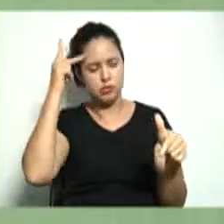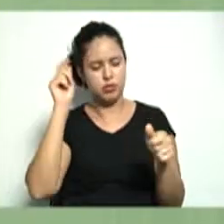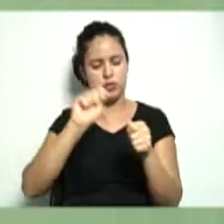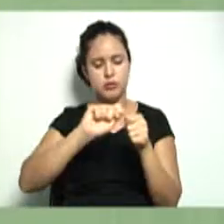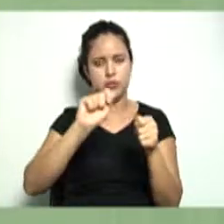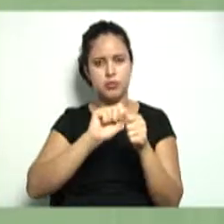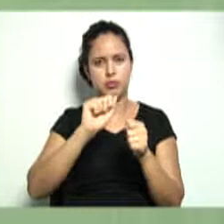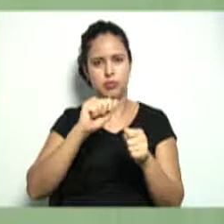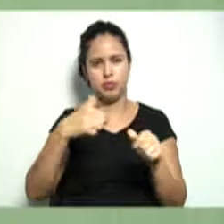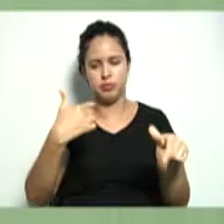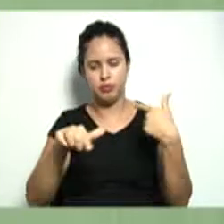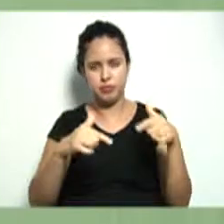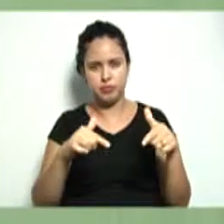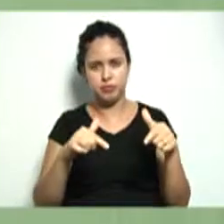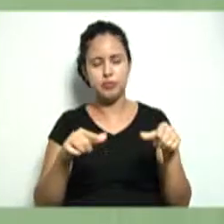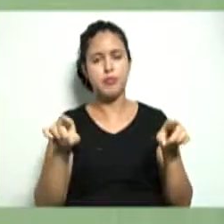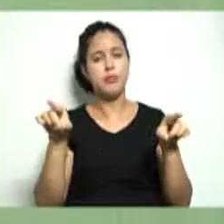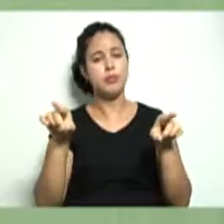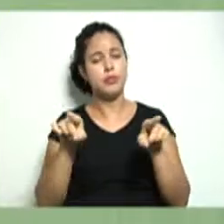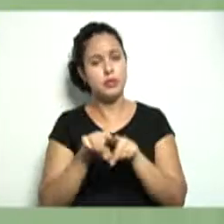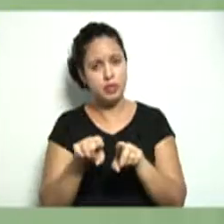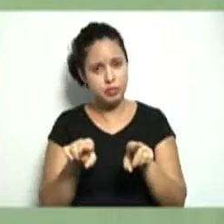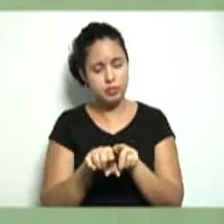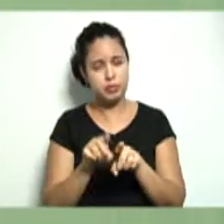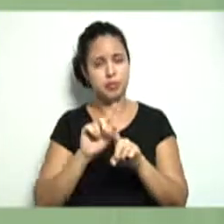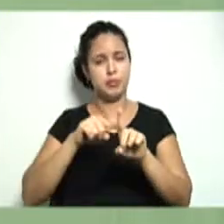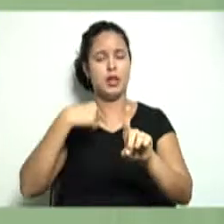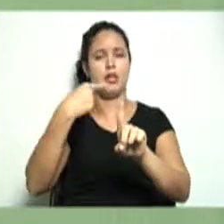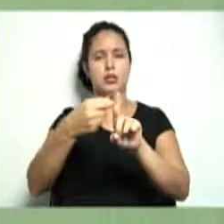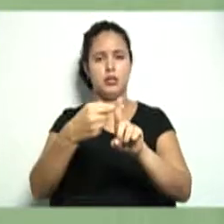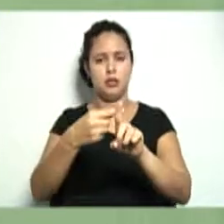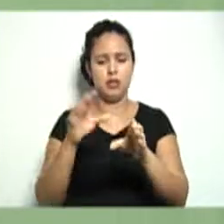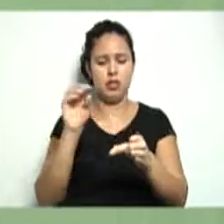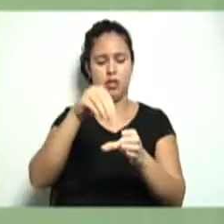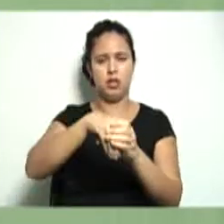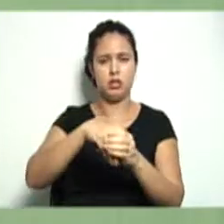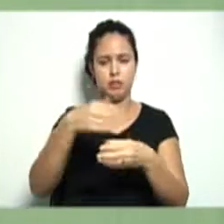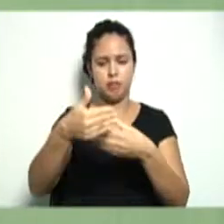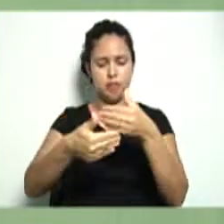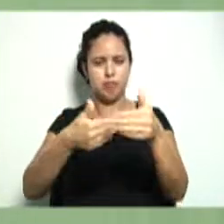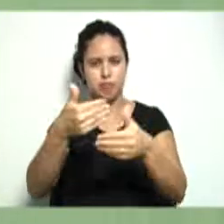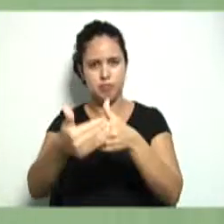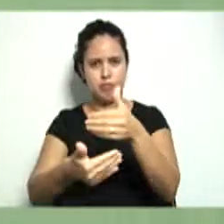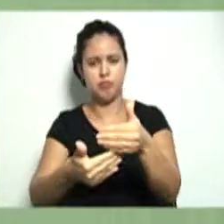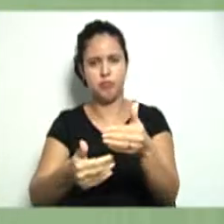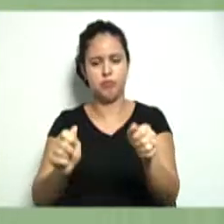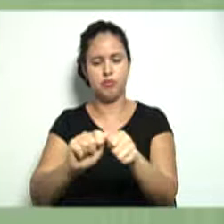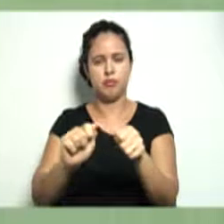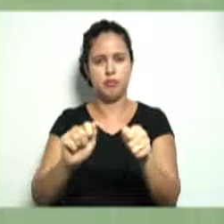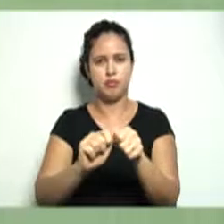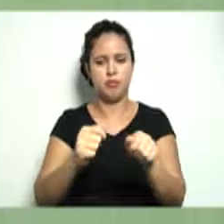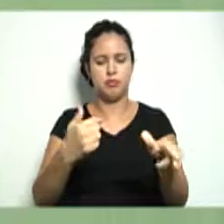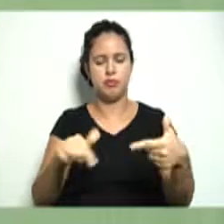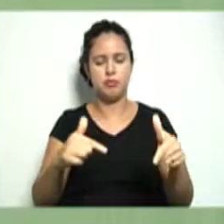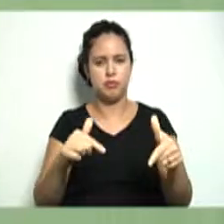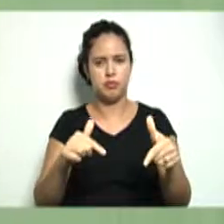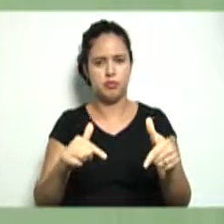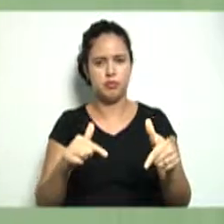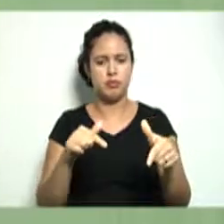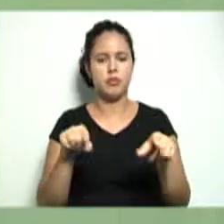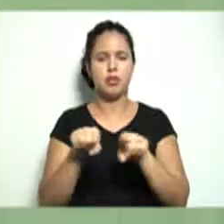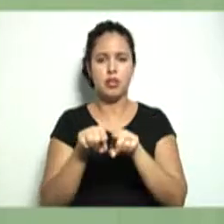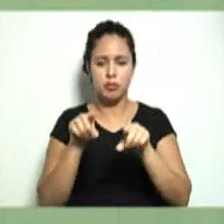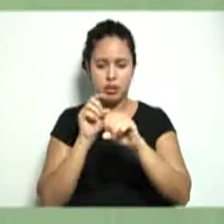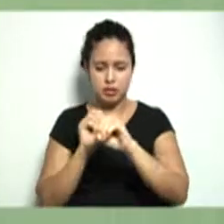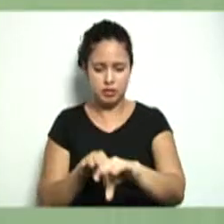realizavam trabalho. E, mais ainda, dentro do processo de realizar trabalho, eles